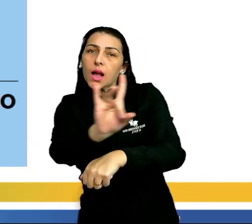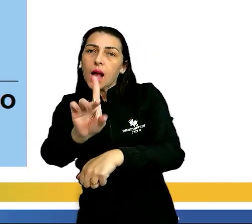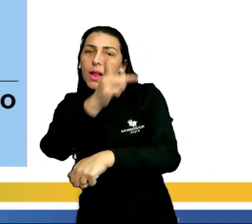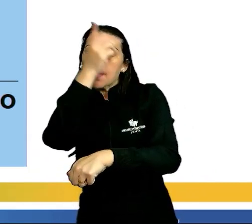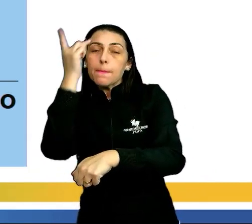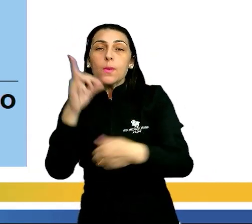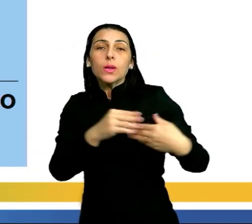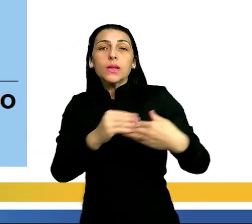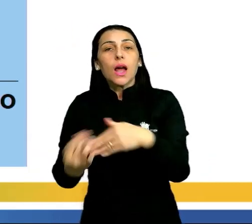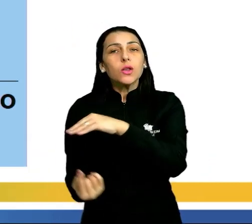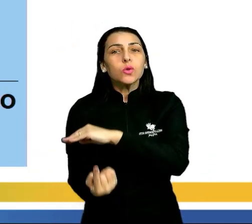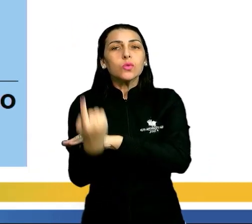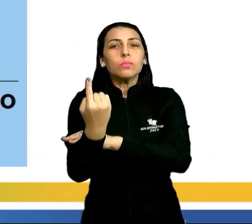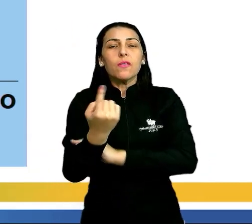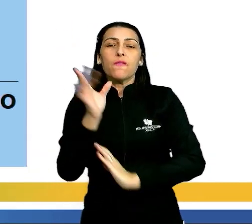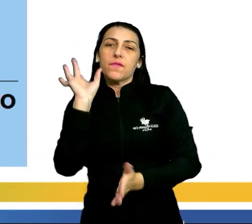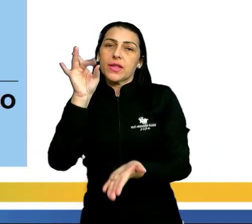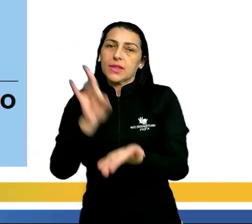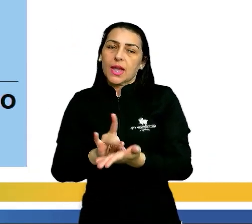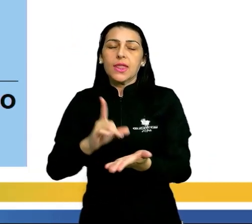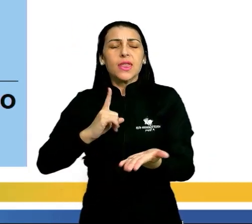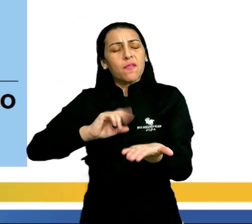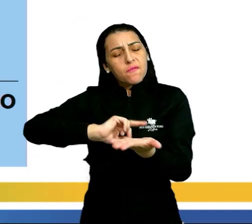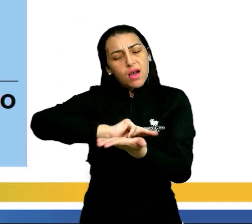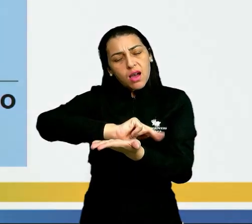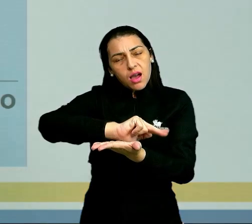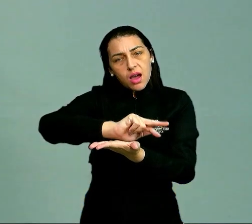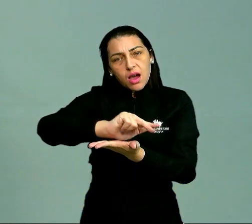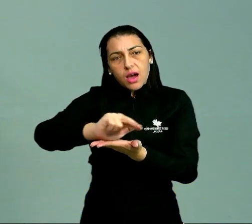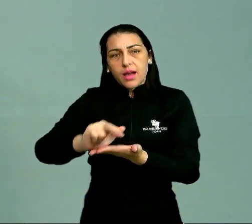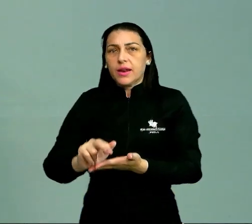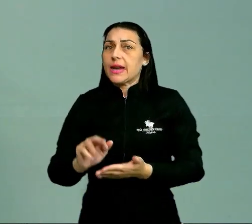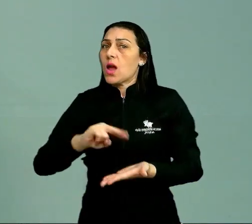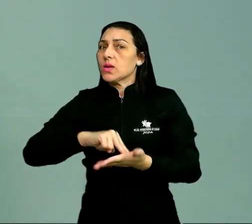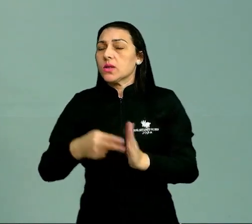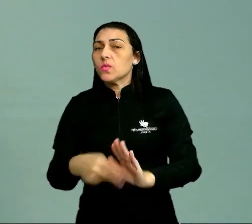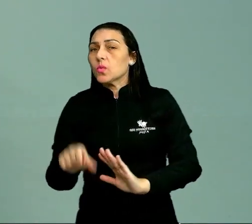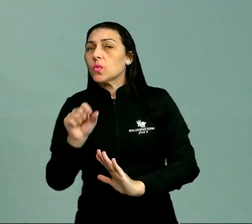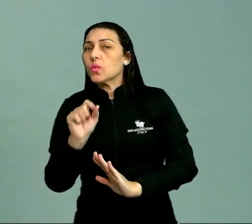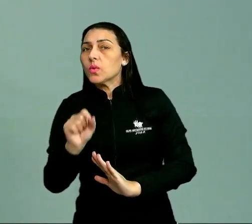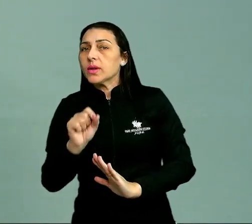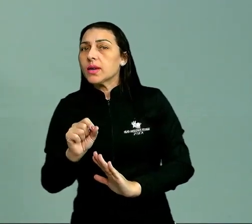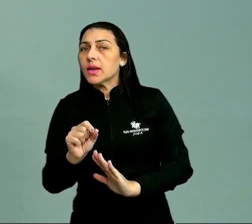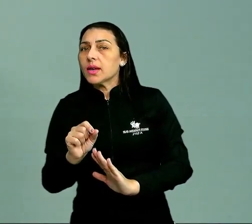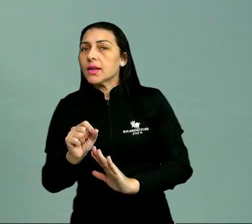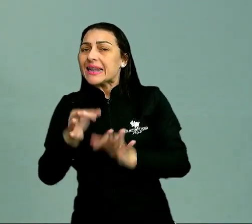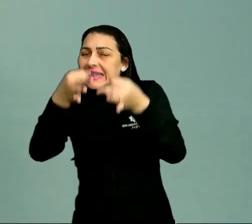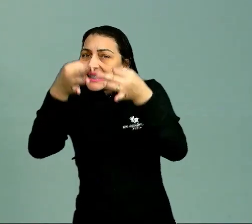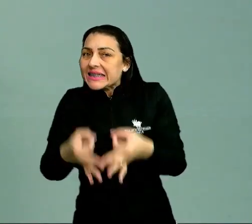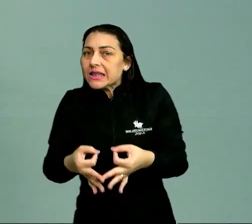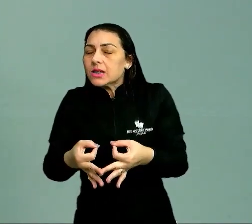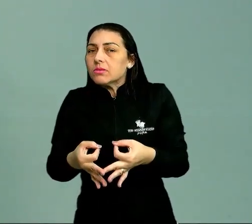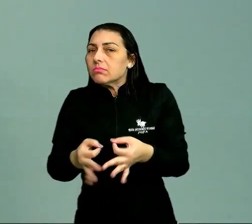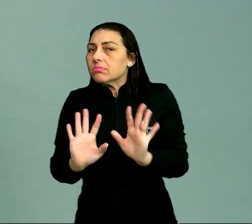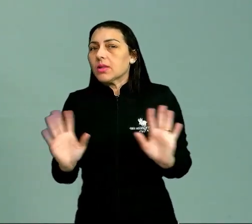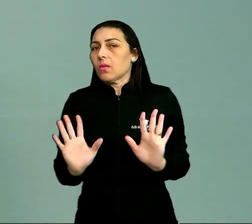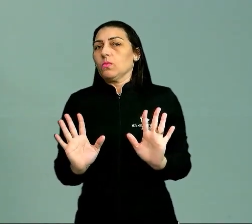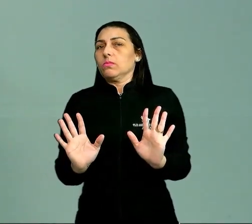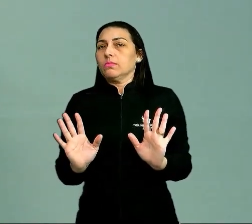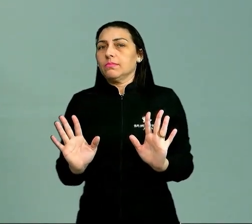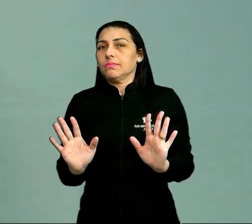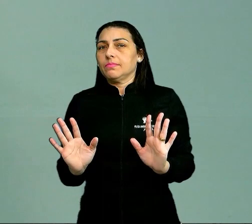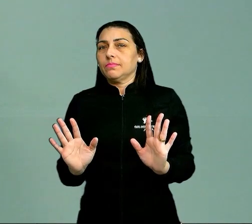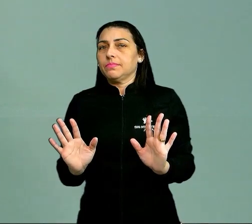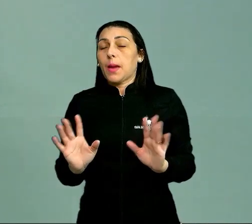claro que quando nós temos diversas versões de uma mesma coisa, isso não significa que vale tudo. Nem sempre vale